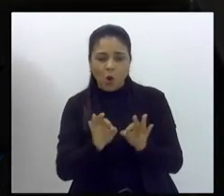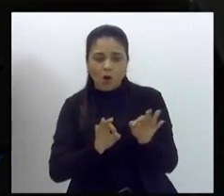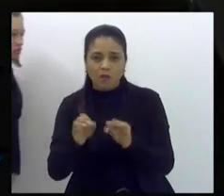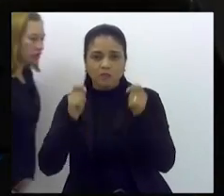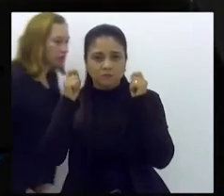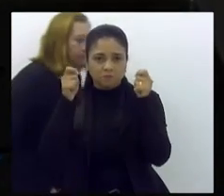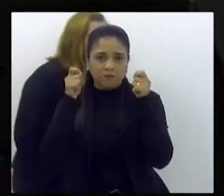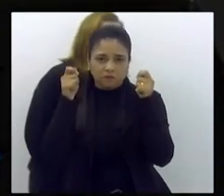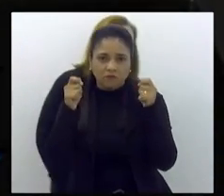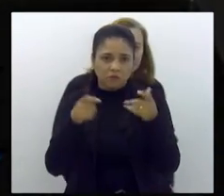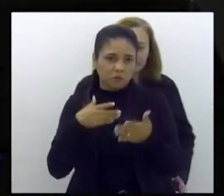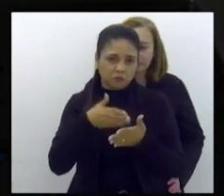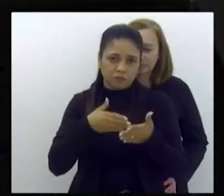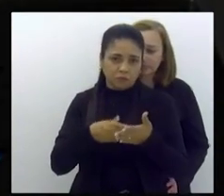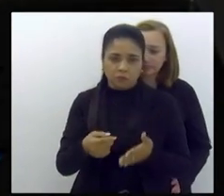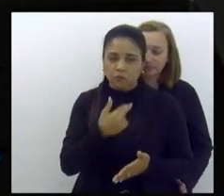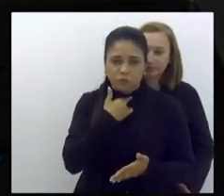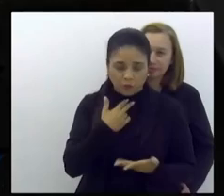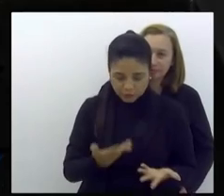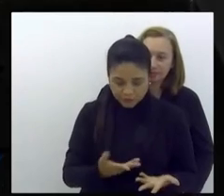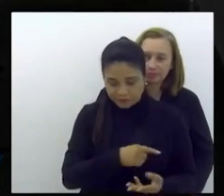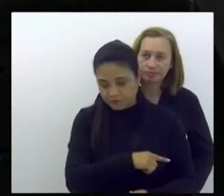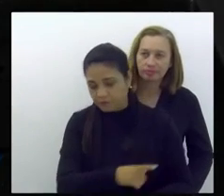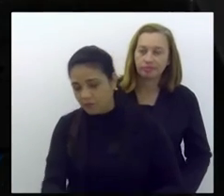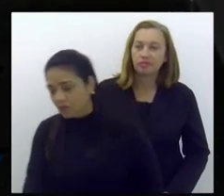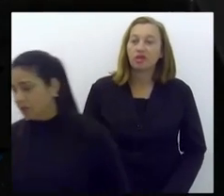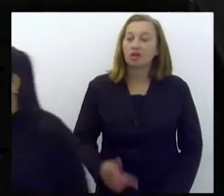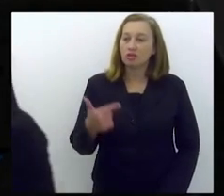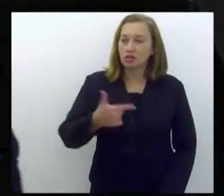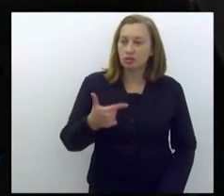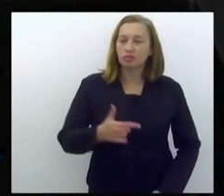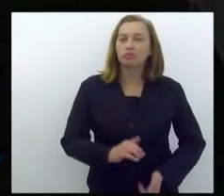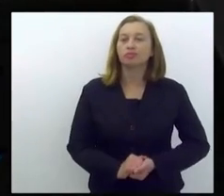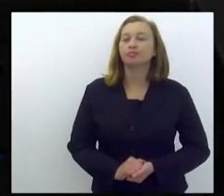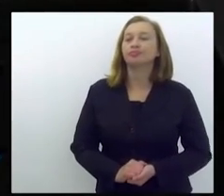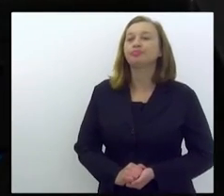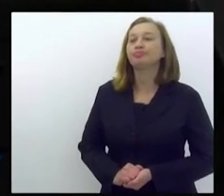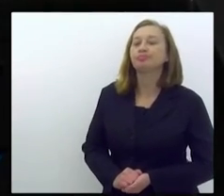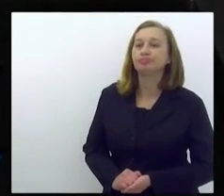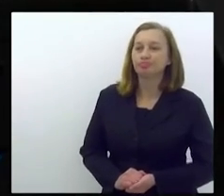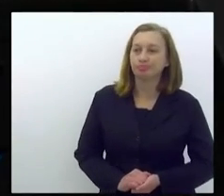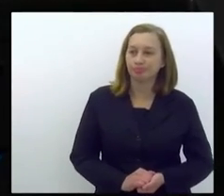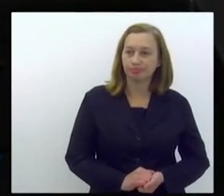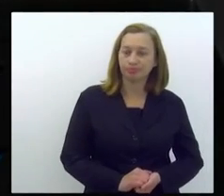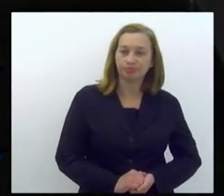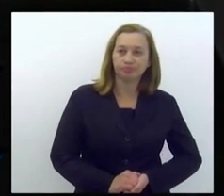manifestações segundo aspecto que me traz essa Tribuna também é